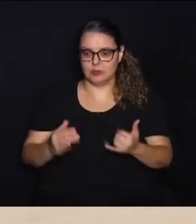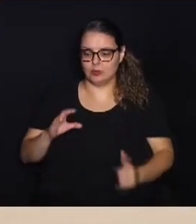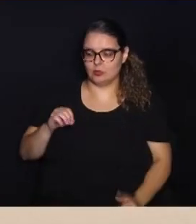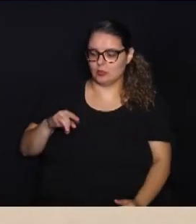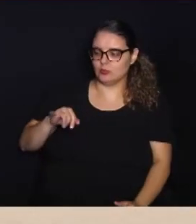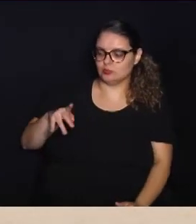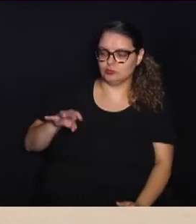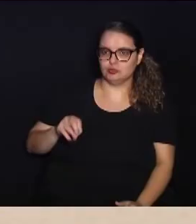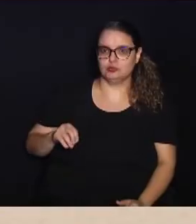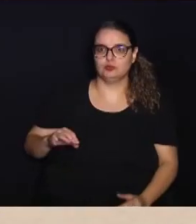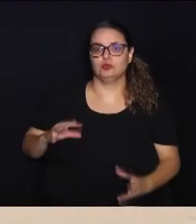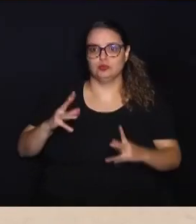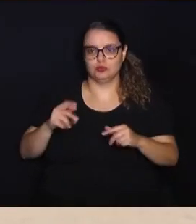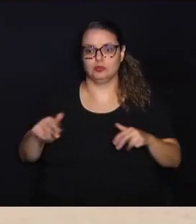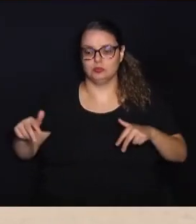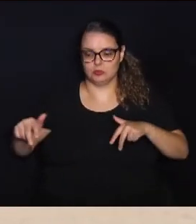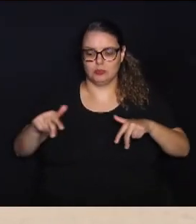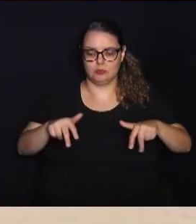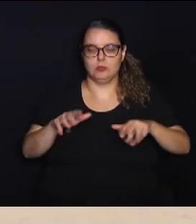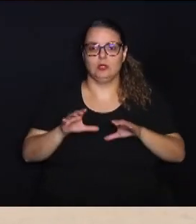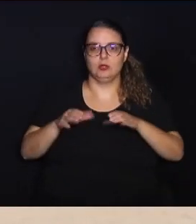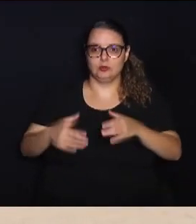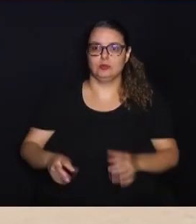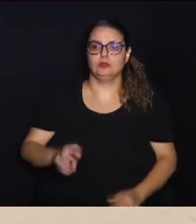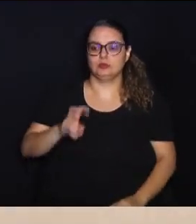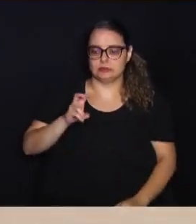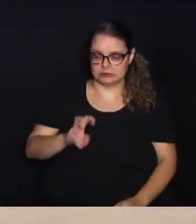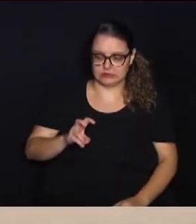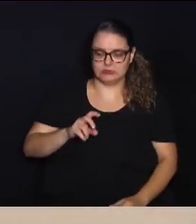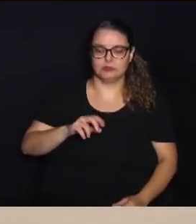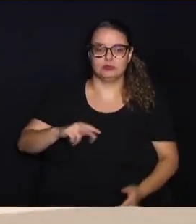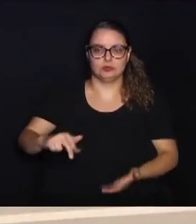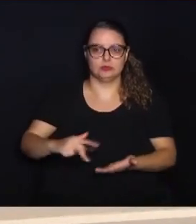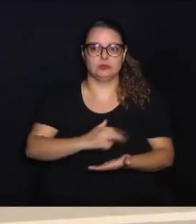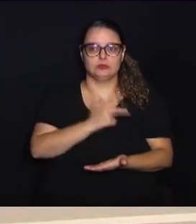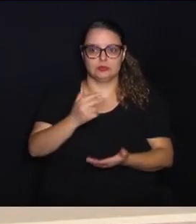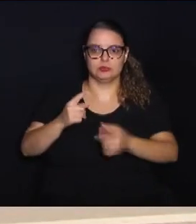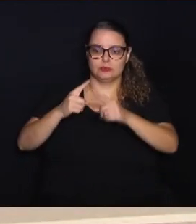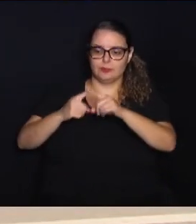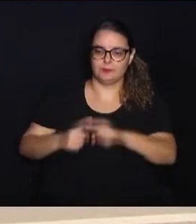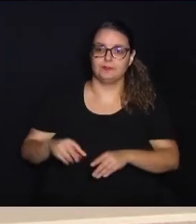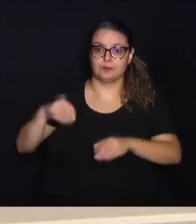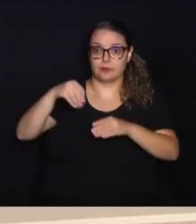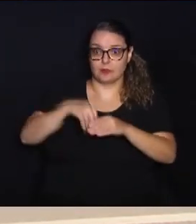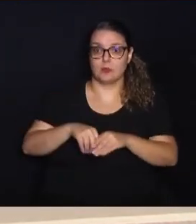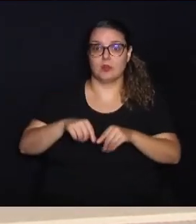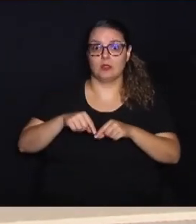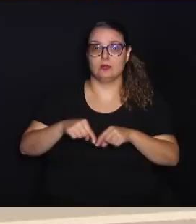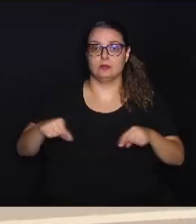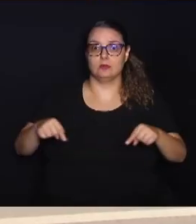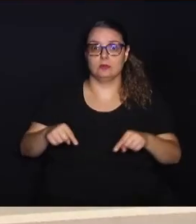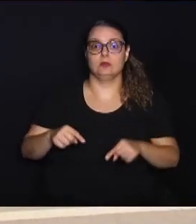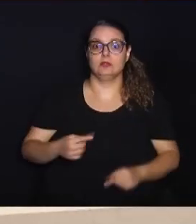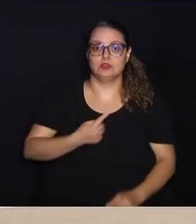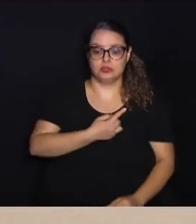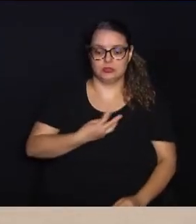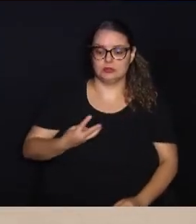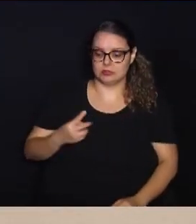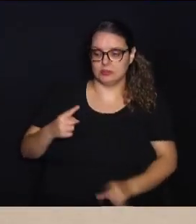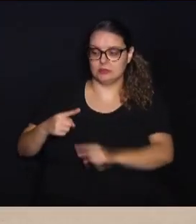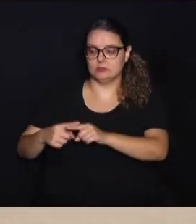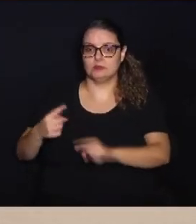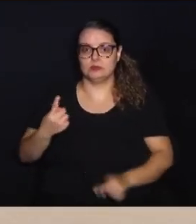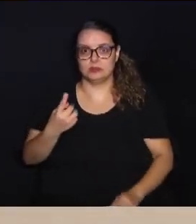e meio. Nas Olimpíadas, o individual geral, ele é a soma das 4 séries realizadas pelas